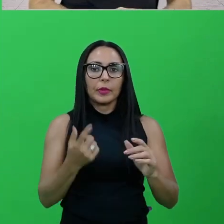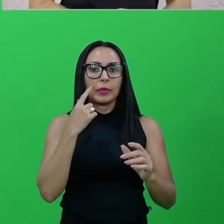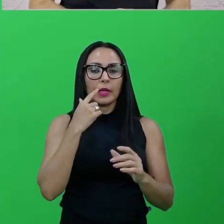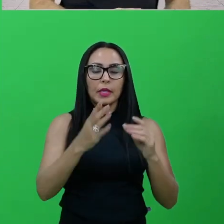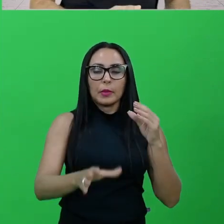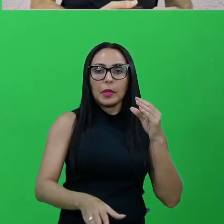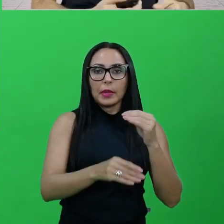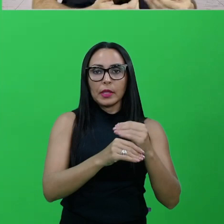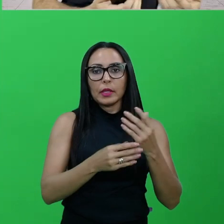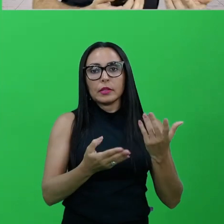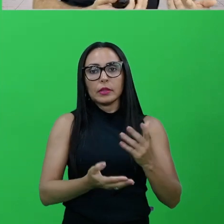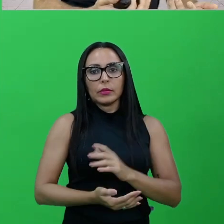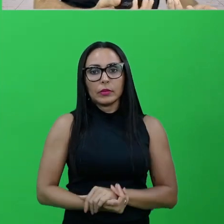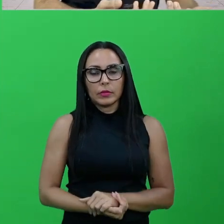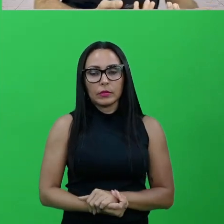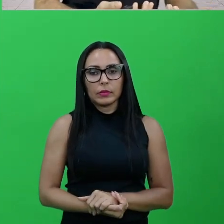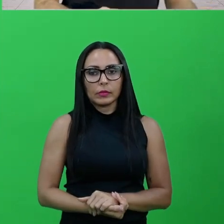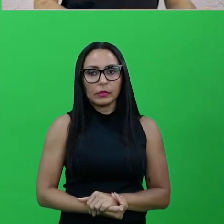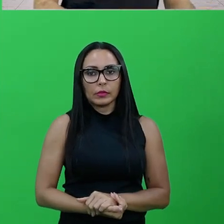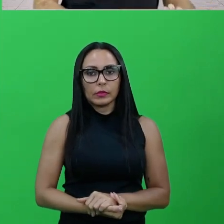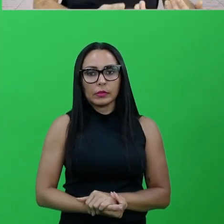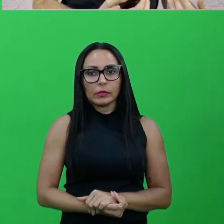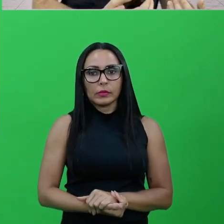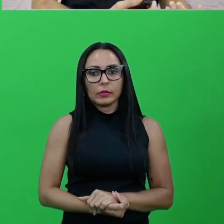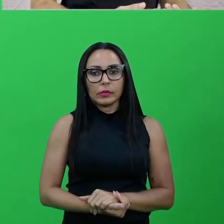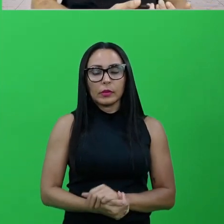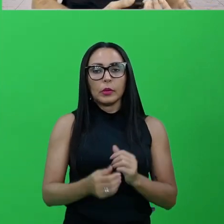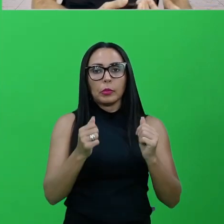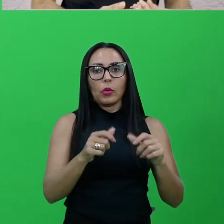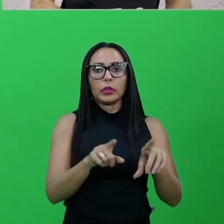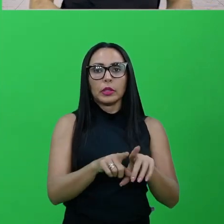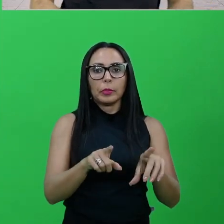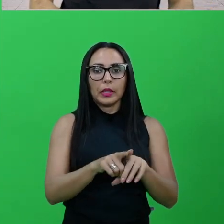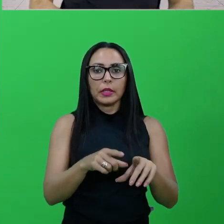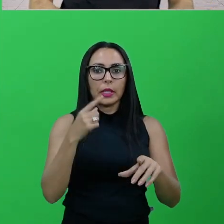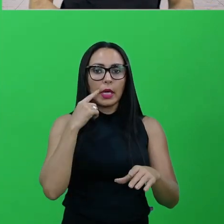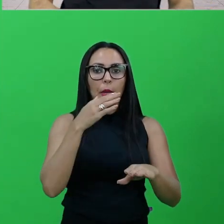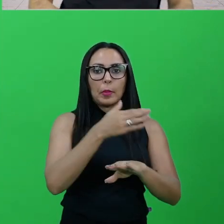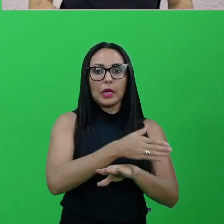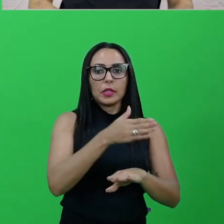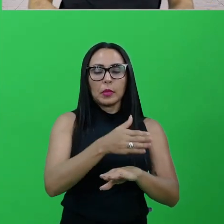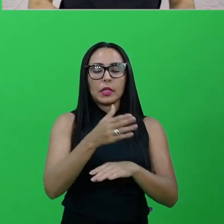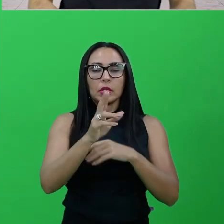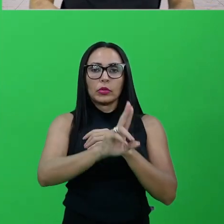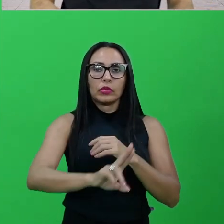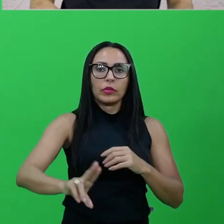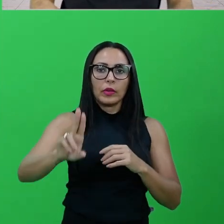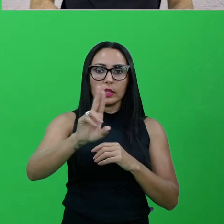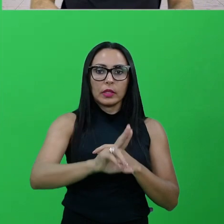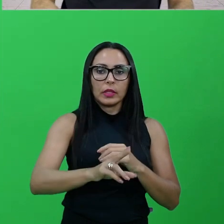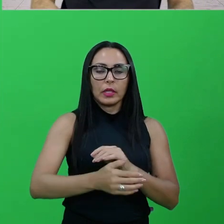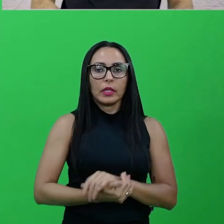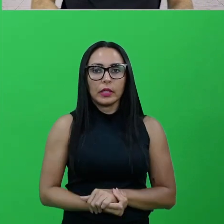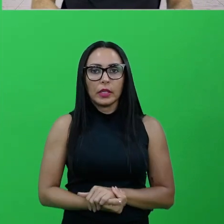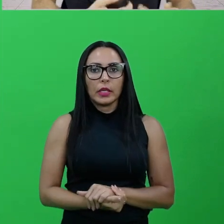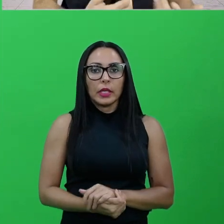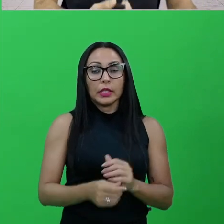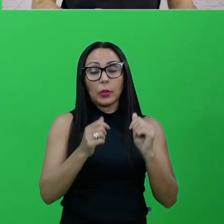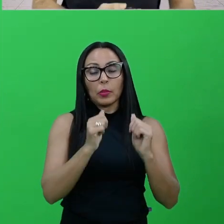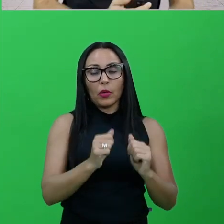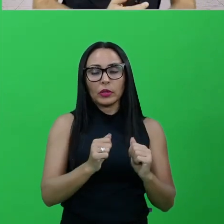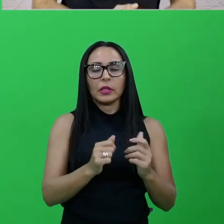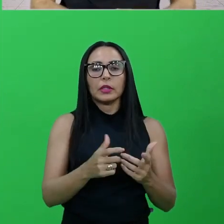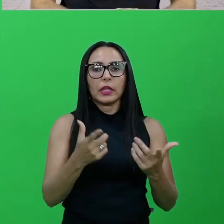ação inovadora. Pode haver também a participação de universidades e de centros de pesquisa e, naturalmente, pode haver